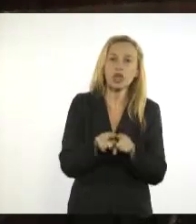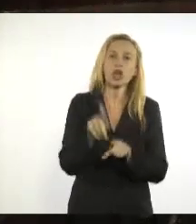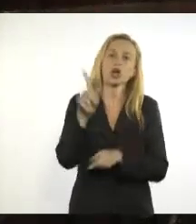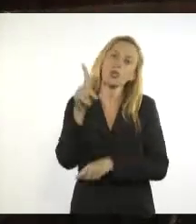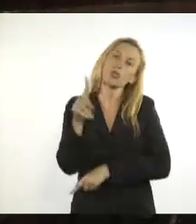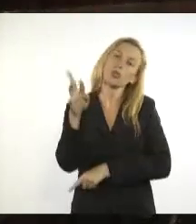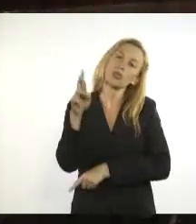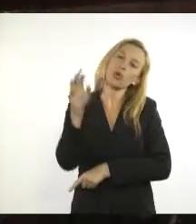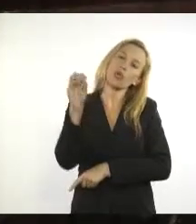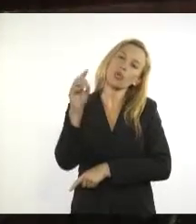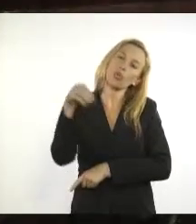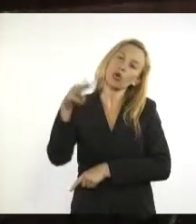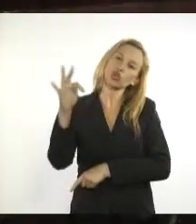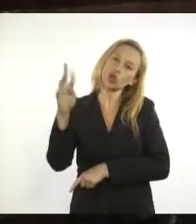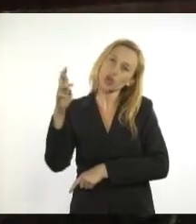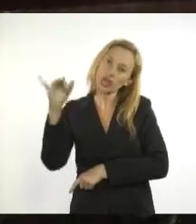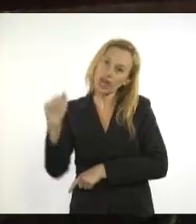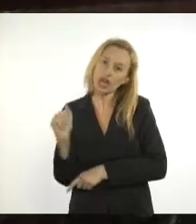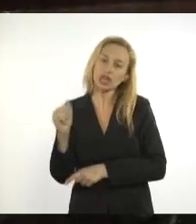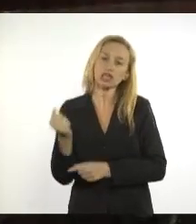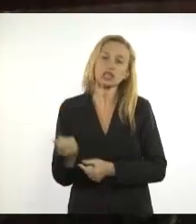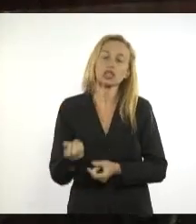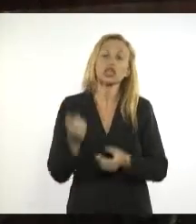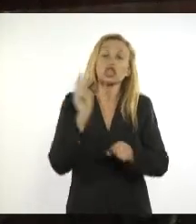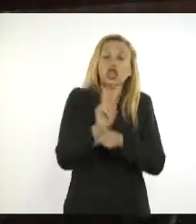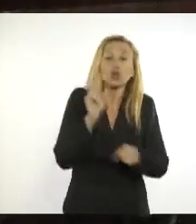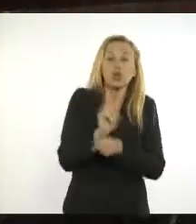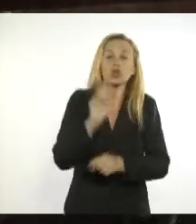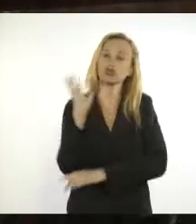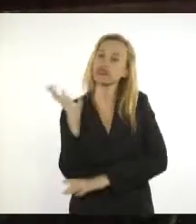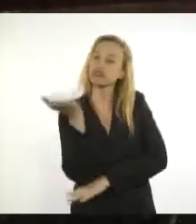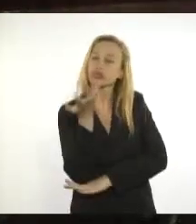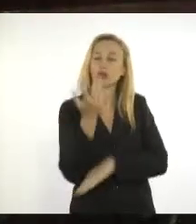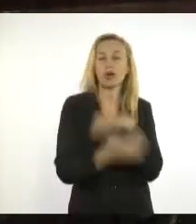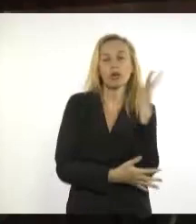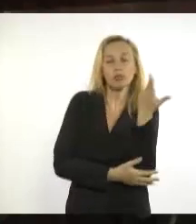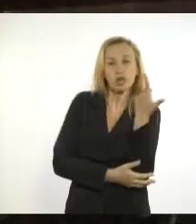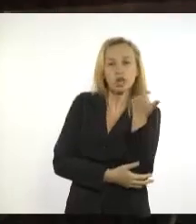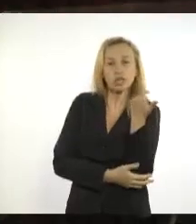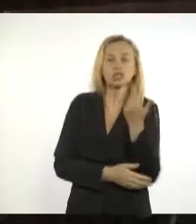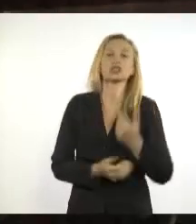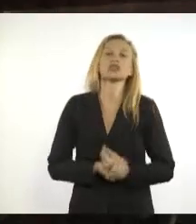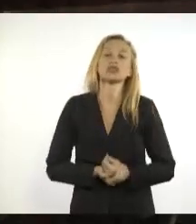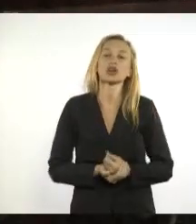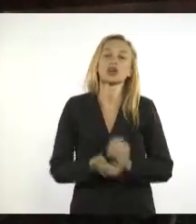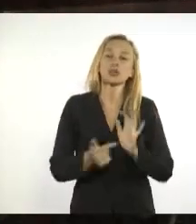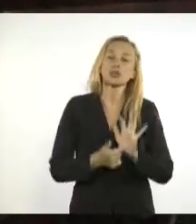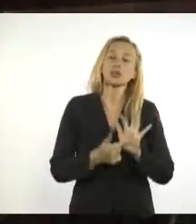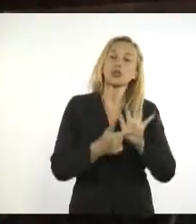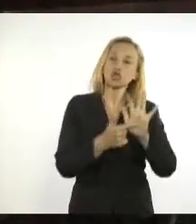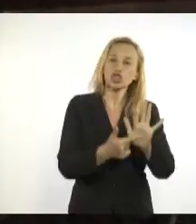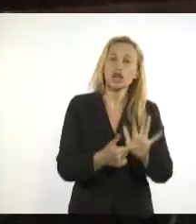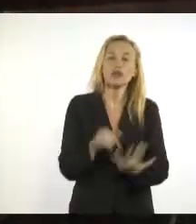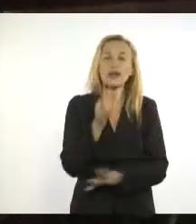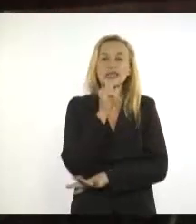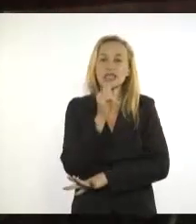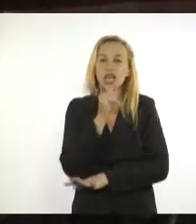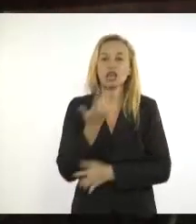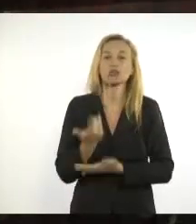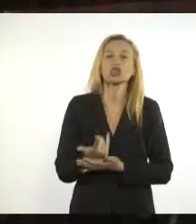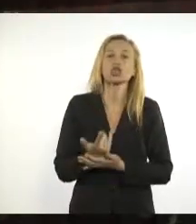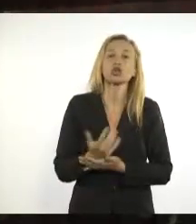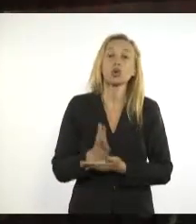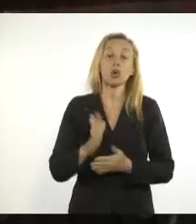promotoria que cuida da questão do meio ambiente para aquilo que foi colocado, por exemplo, quando o